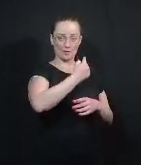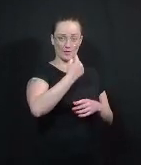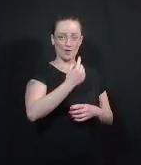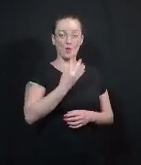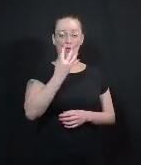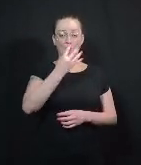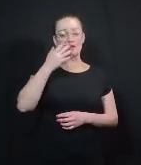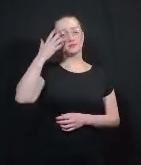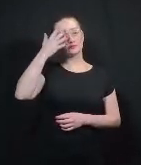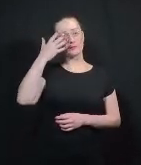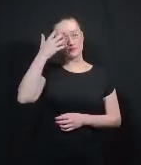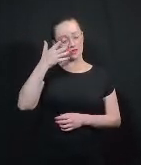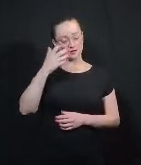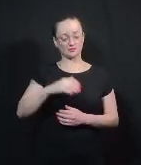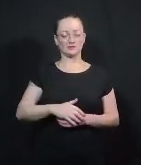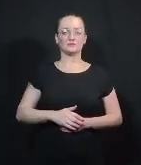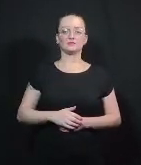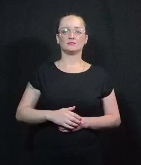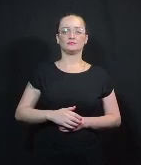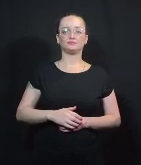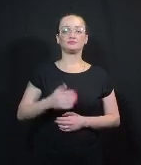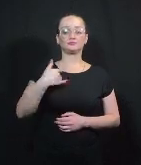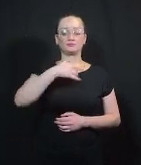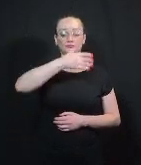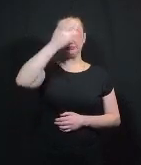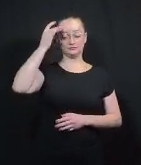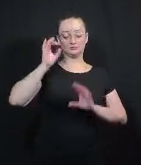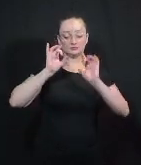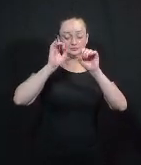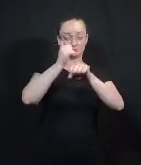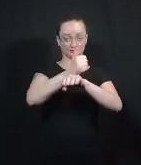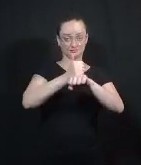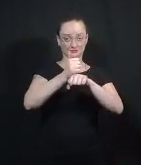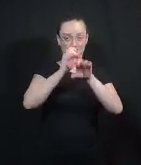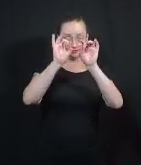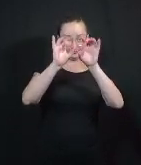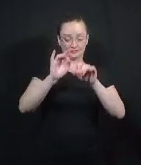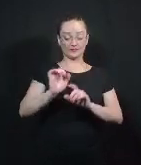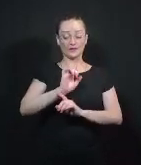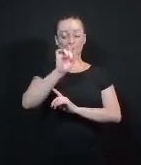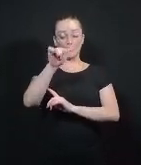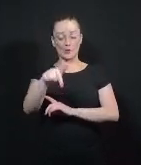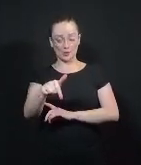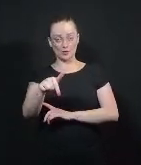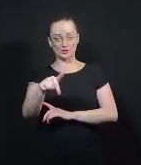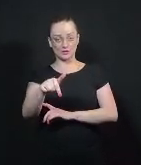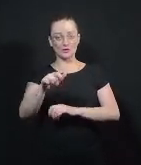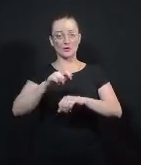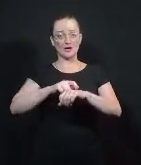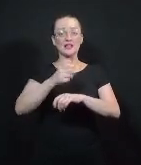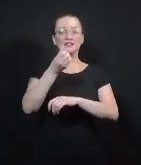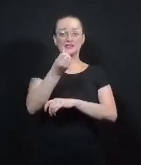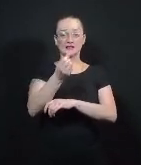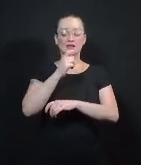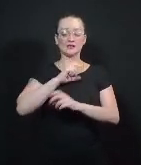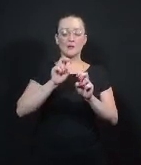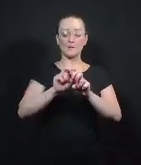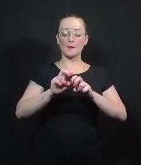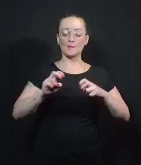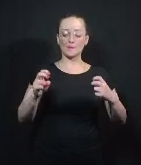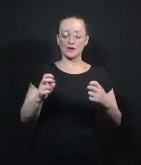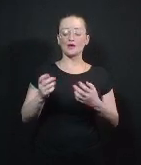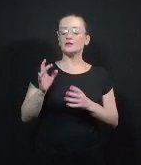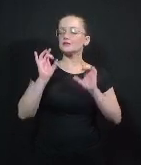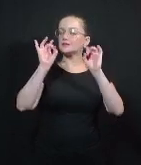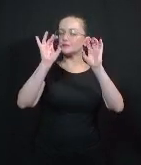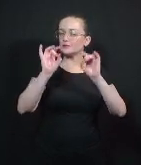palestras com especialistas e depois disso a gente tem uma mesa bastante especial com convidados em que a gente vai